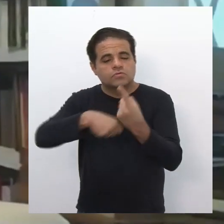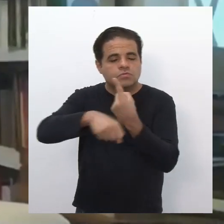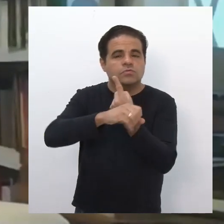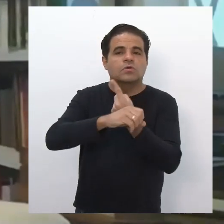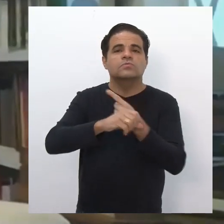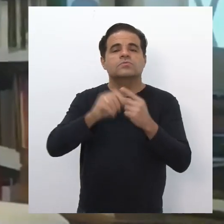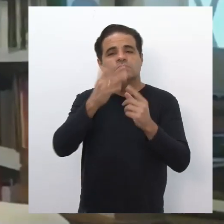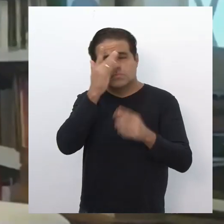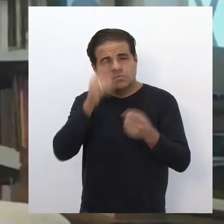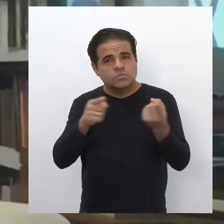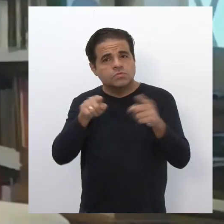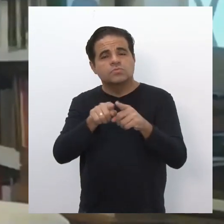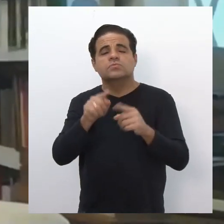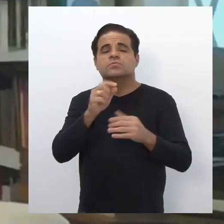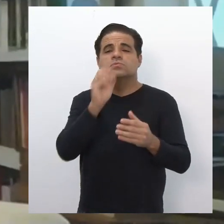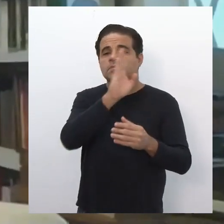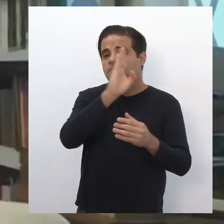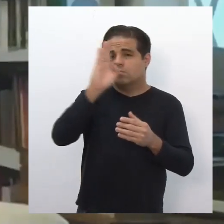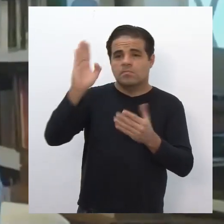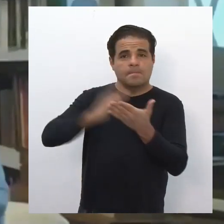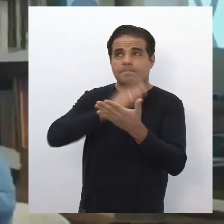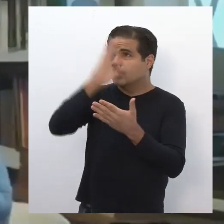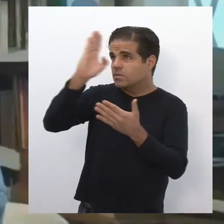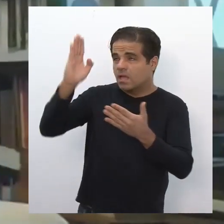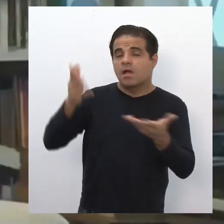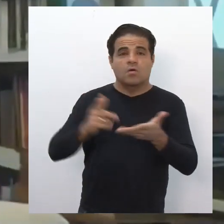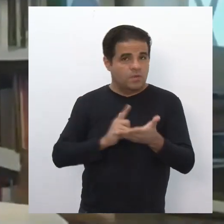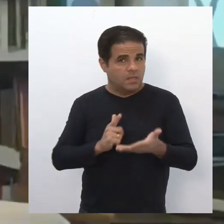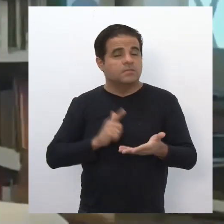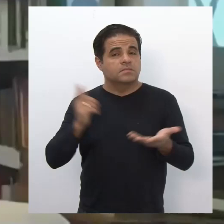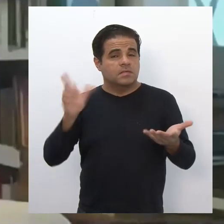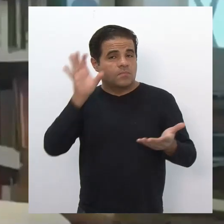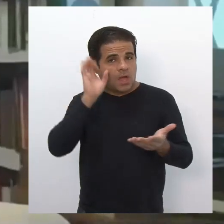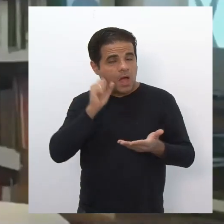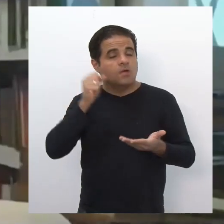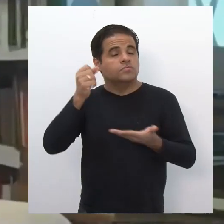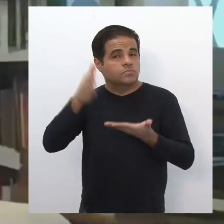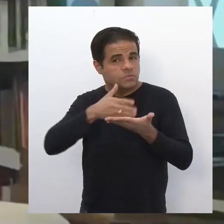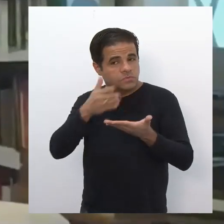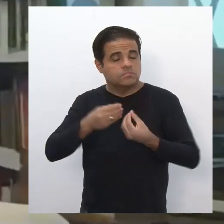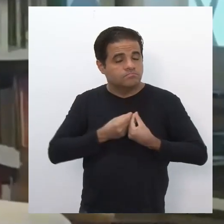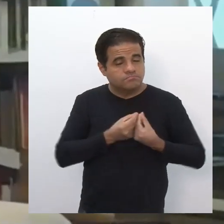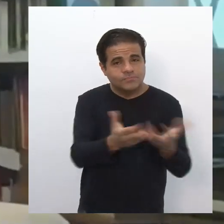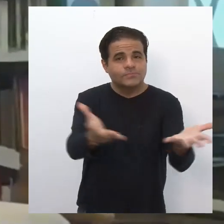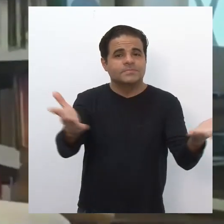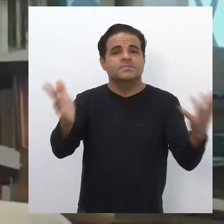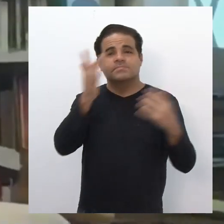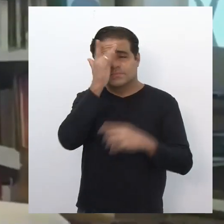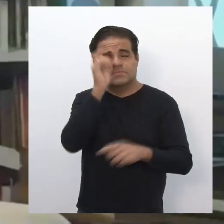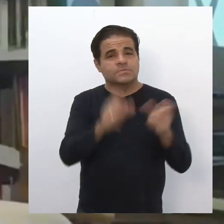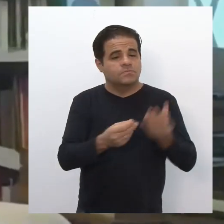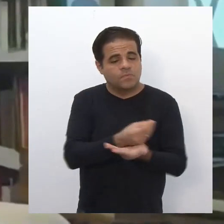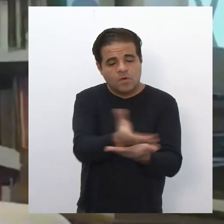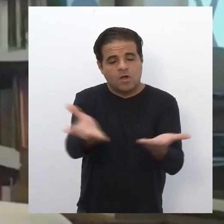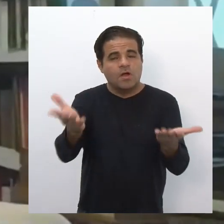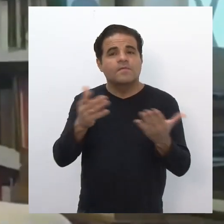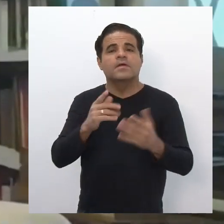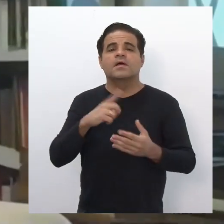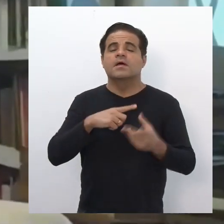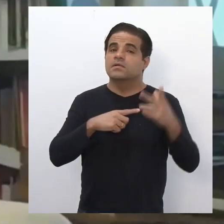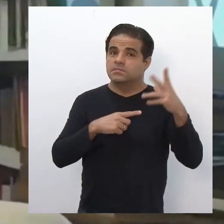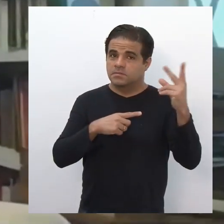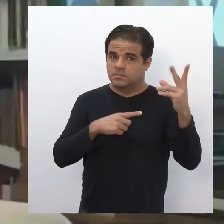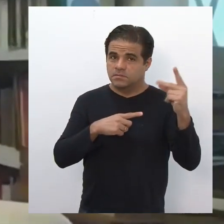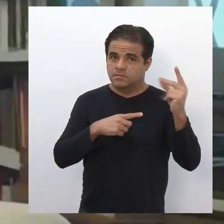bibliotecas, né? Então, agora temos audiolivros para oferecer para as pessoas, né? E a